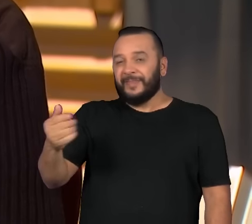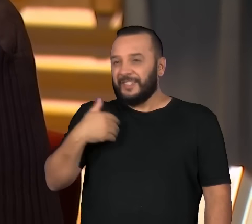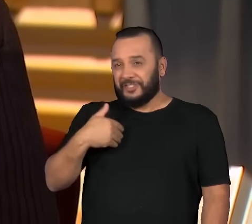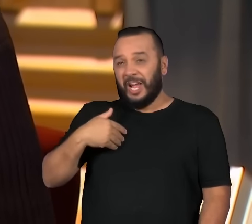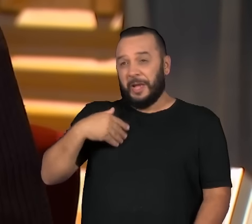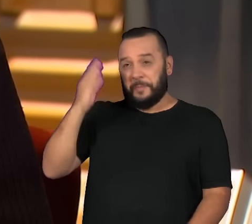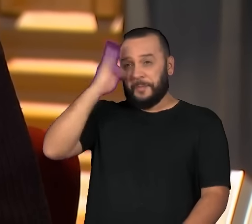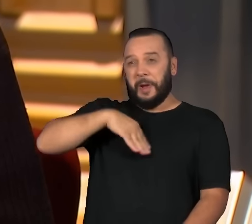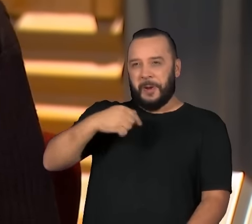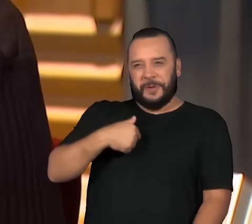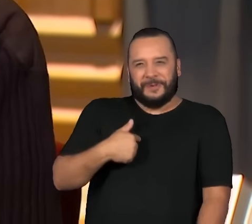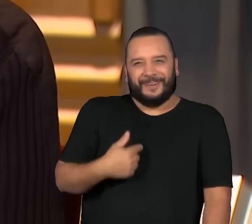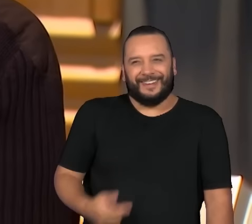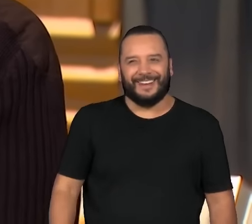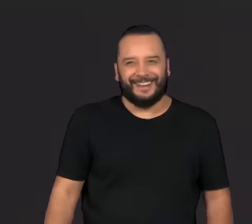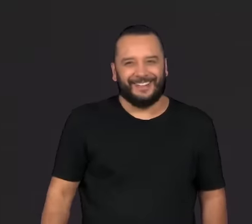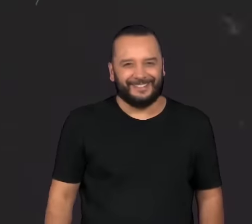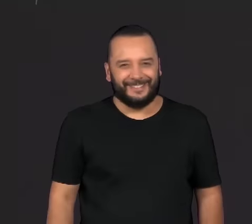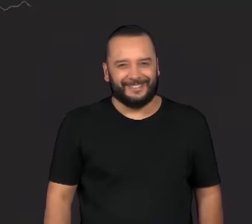Ruim.